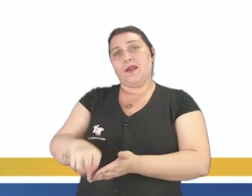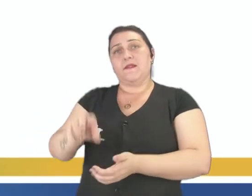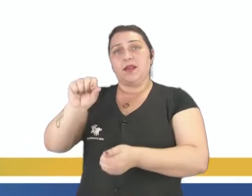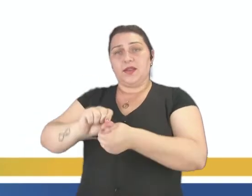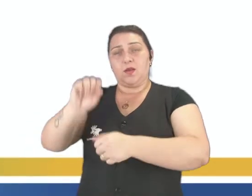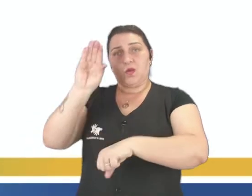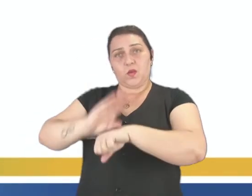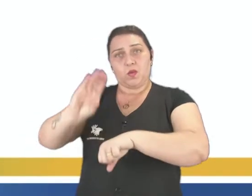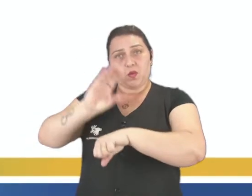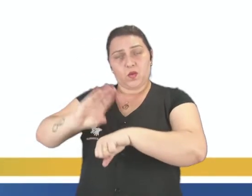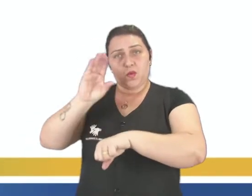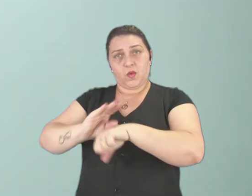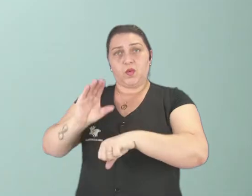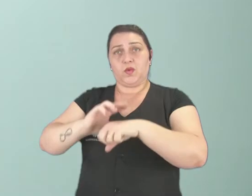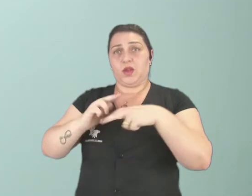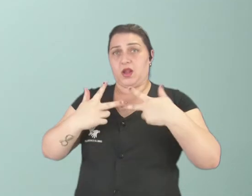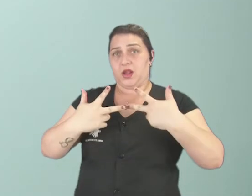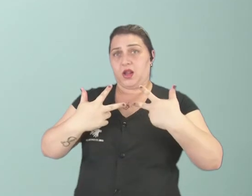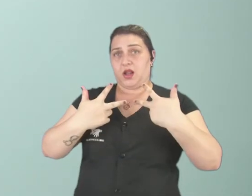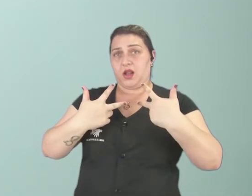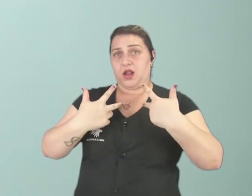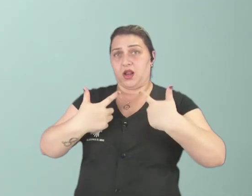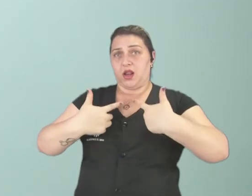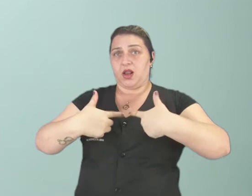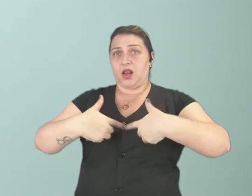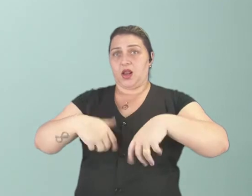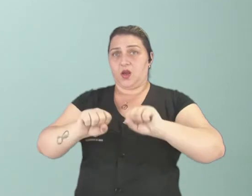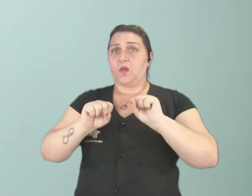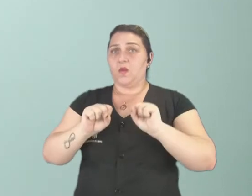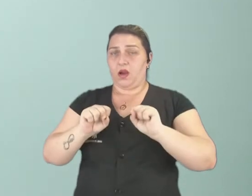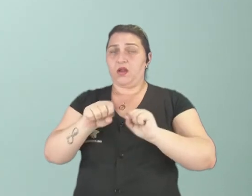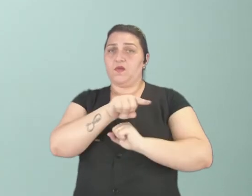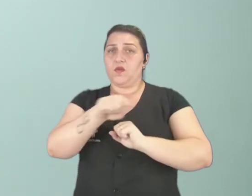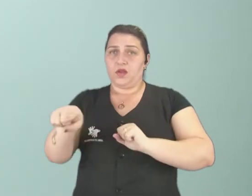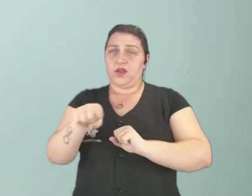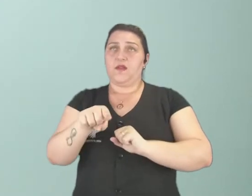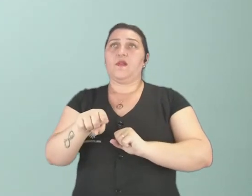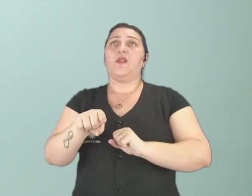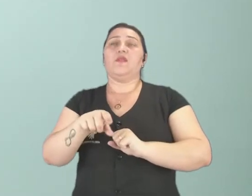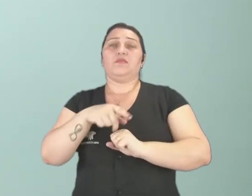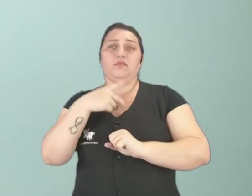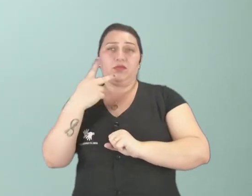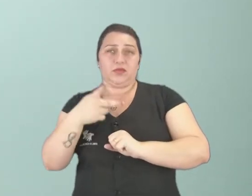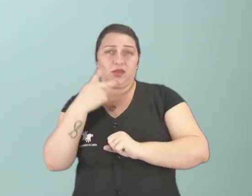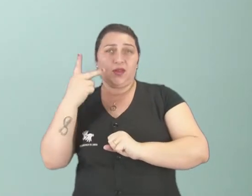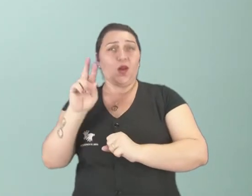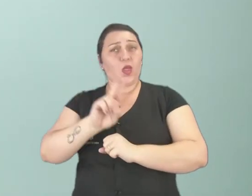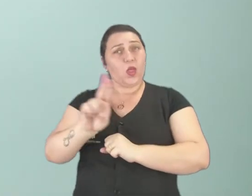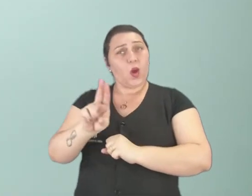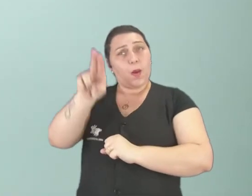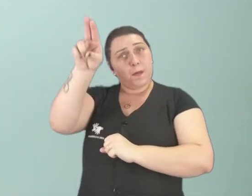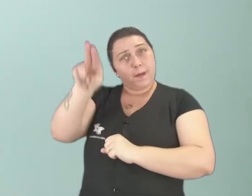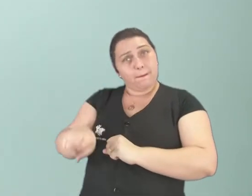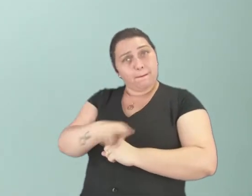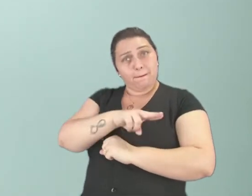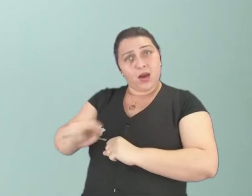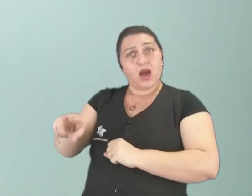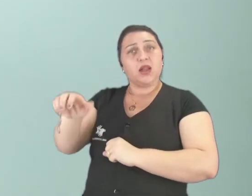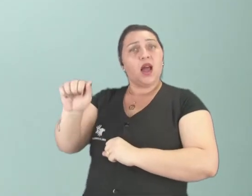curso na área de linguagem, você com certeza vai ouvir falar desse nome lá, do Padre Antônio